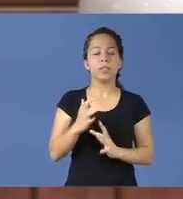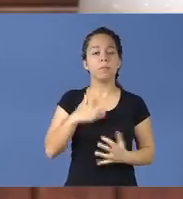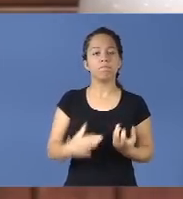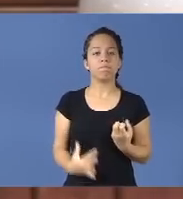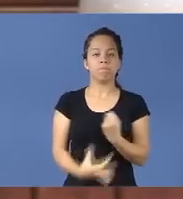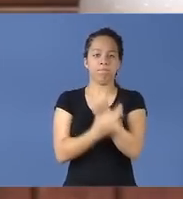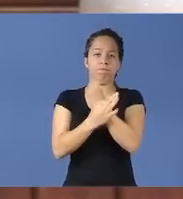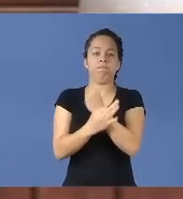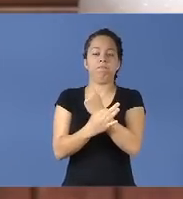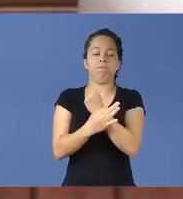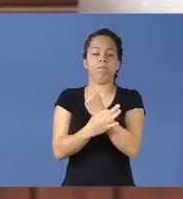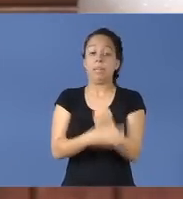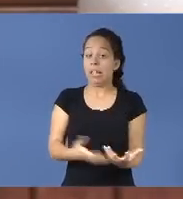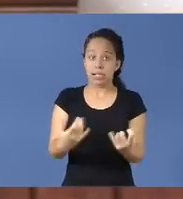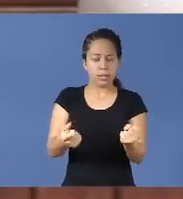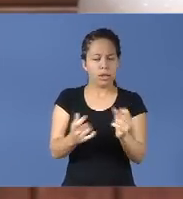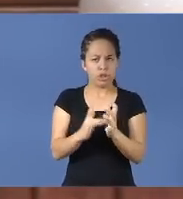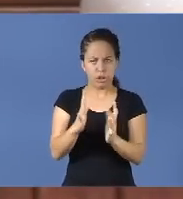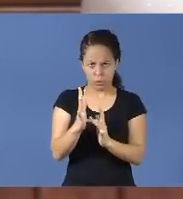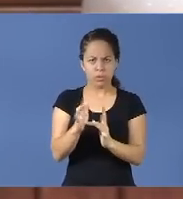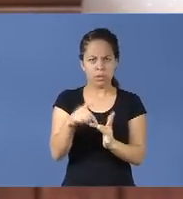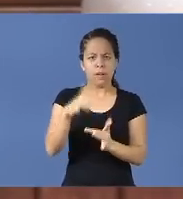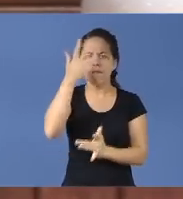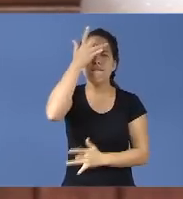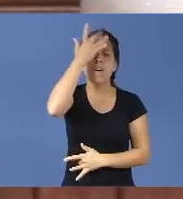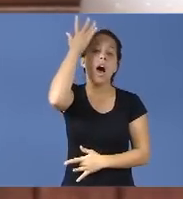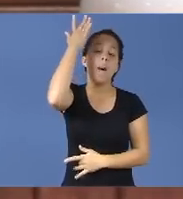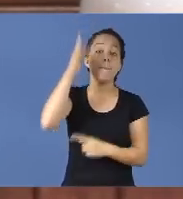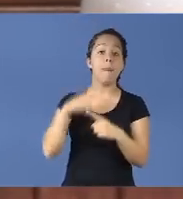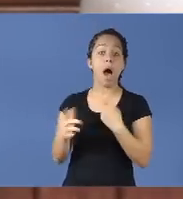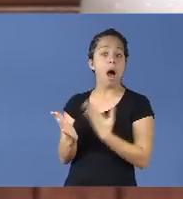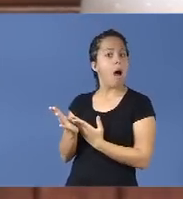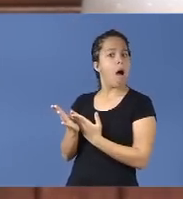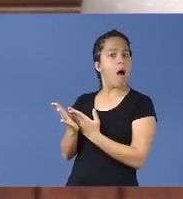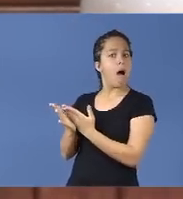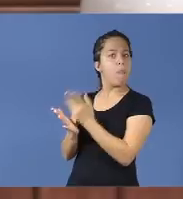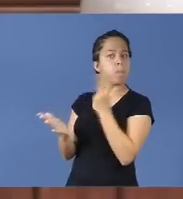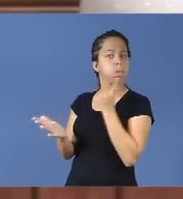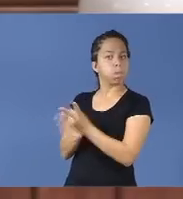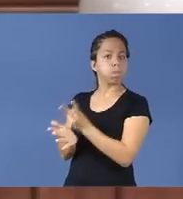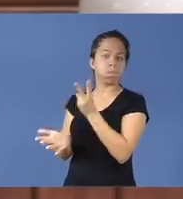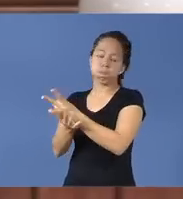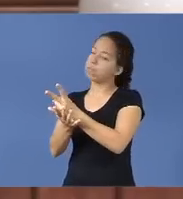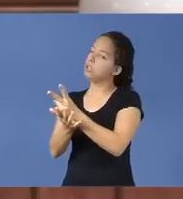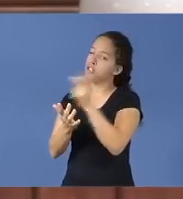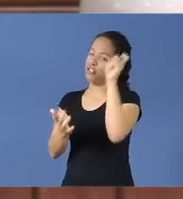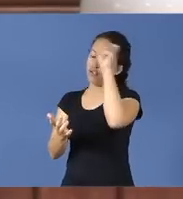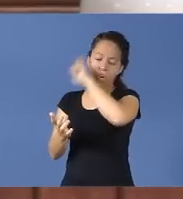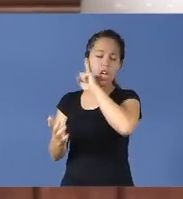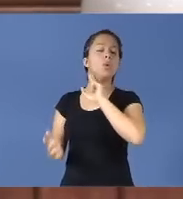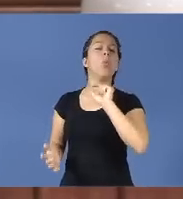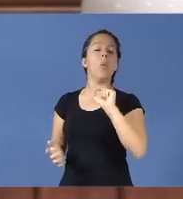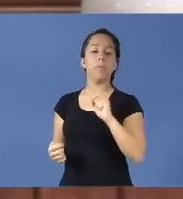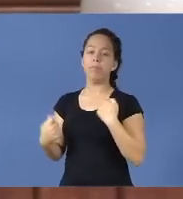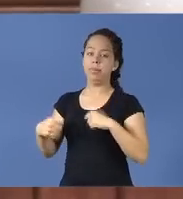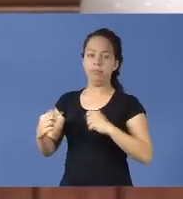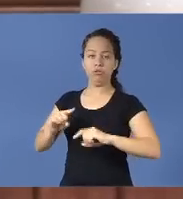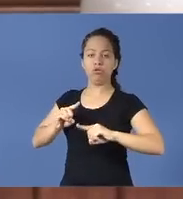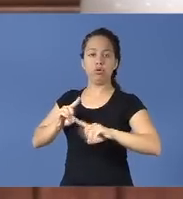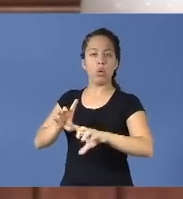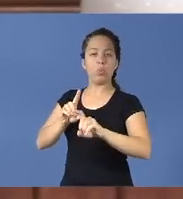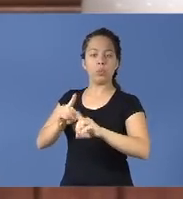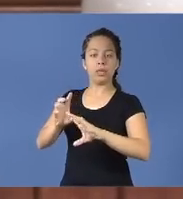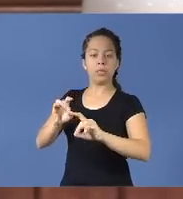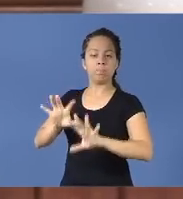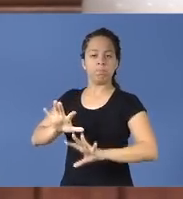difícil. Esse é o caminho, todo mundo sabe, a Jesus é o caminho. Sim, mas andar nele é a doutrina, é o ensino